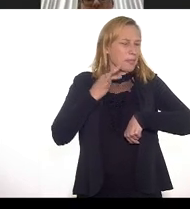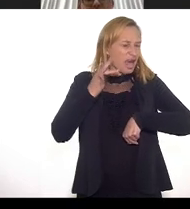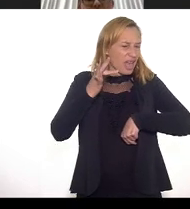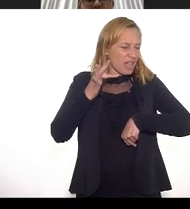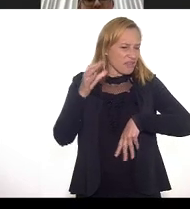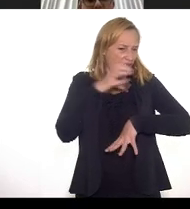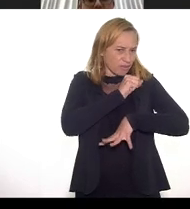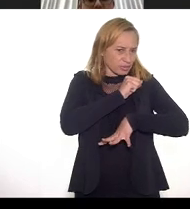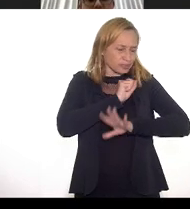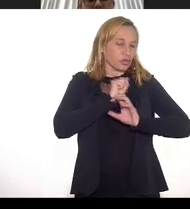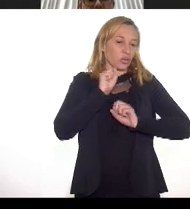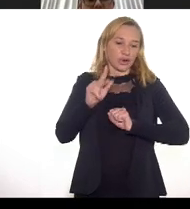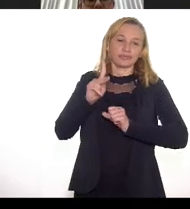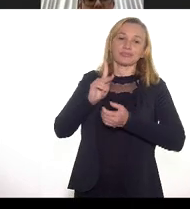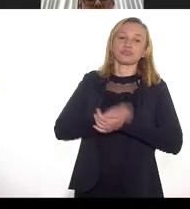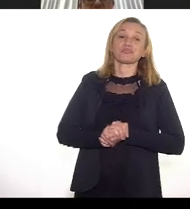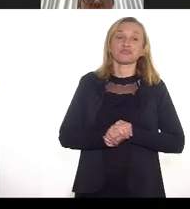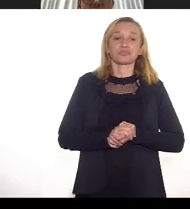É bem rápido. Ok.